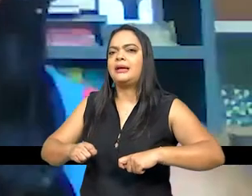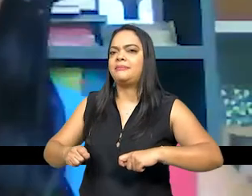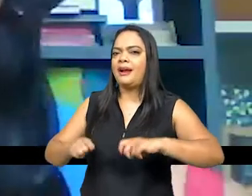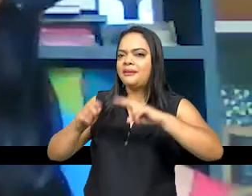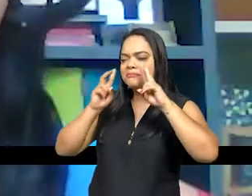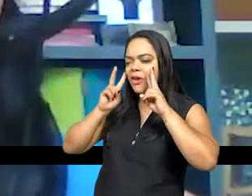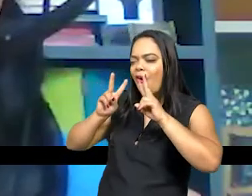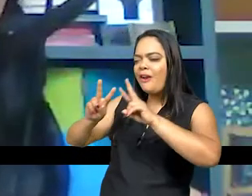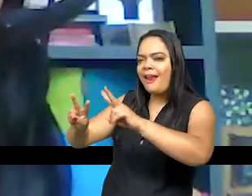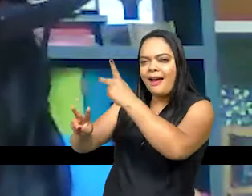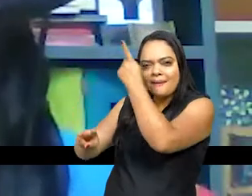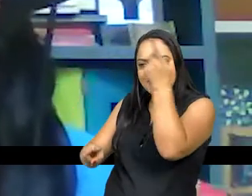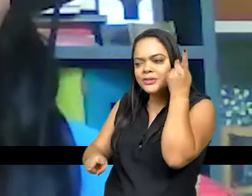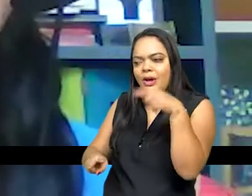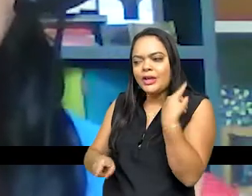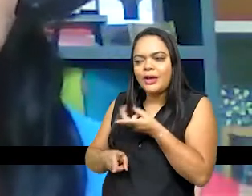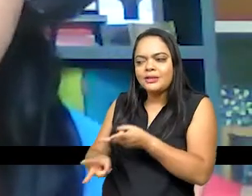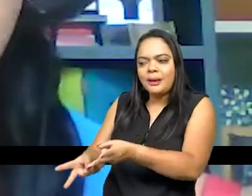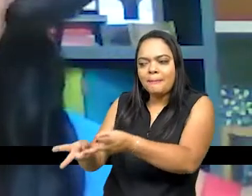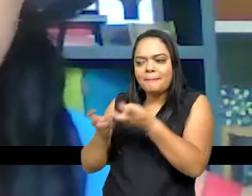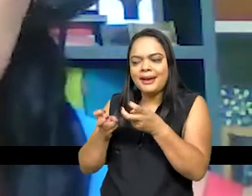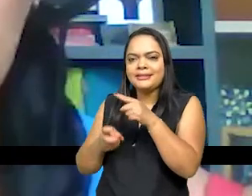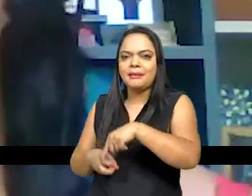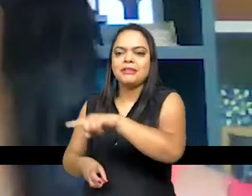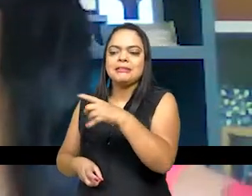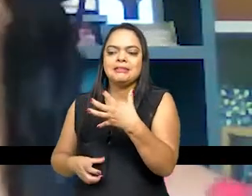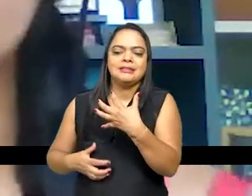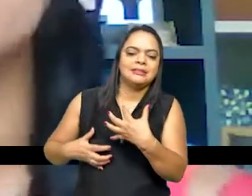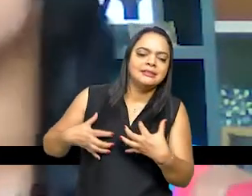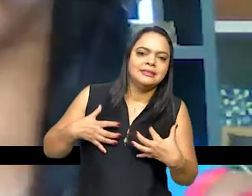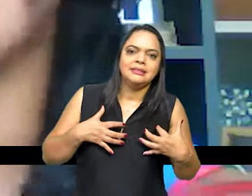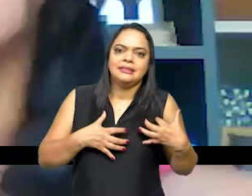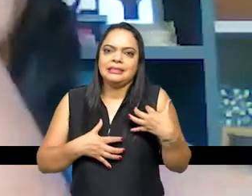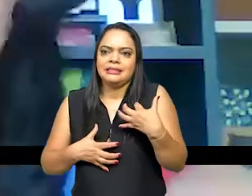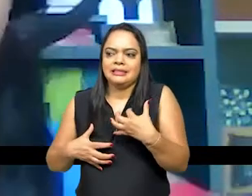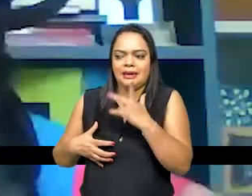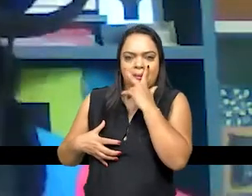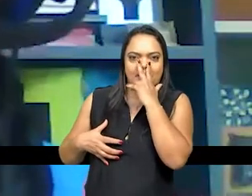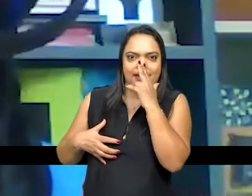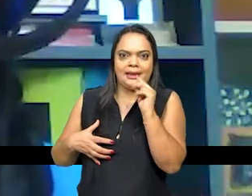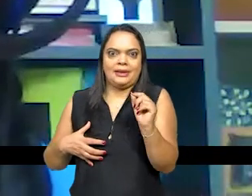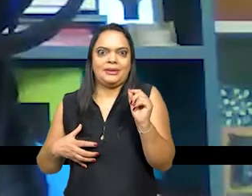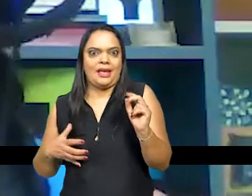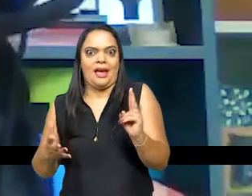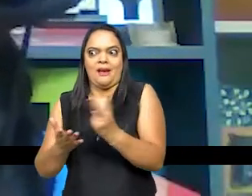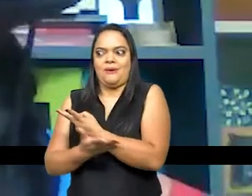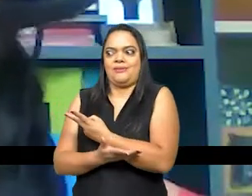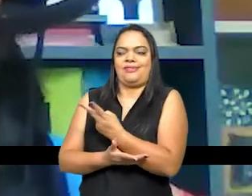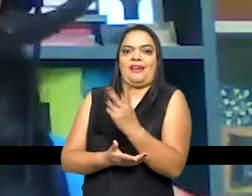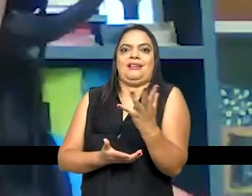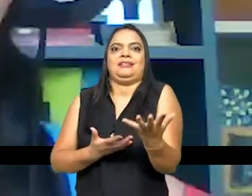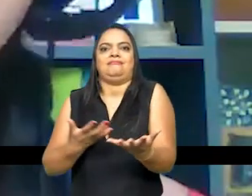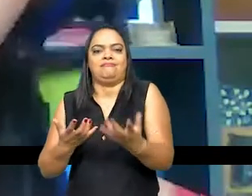os olhos das pessoas, o desconforto ele vai sendo instalado, daqui a pouco a gente tem um elefante no meio da sala,